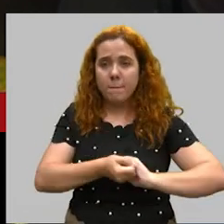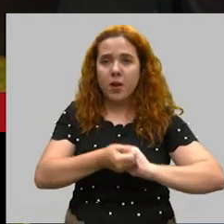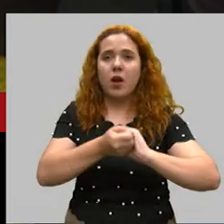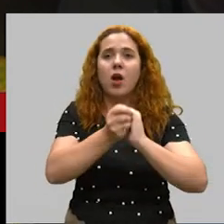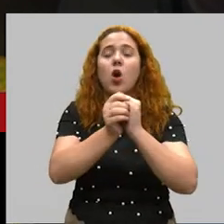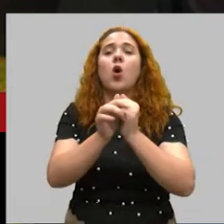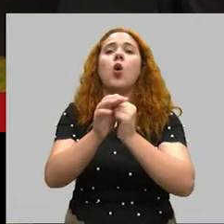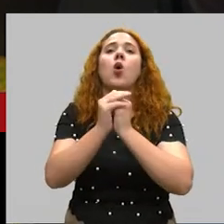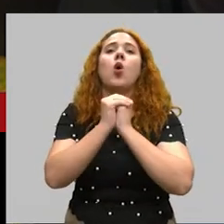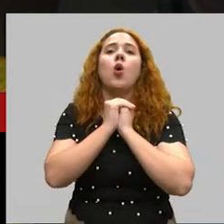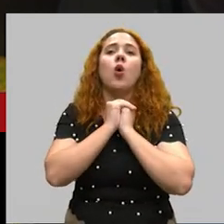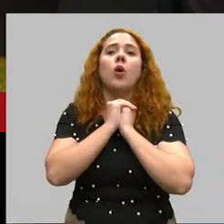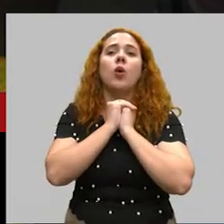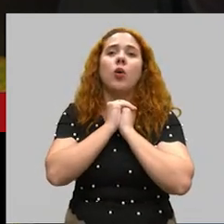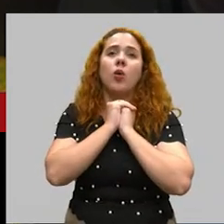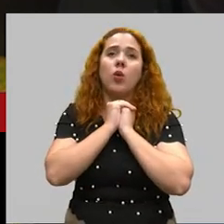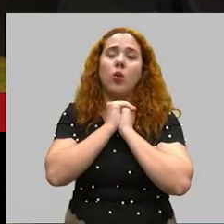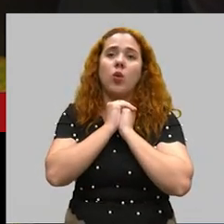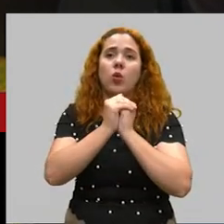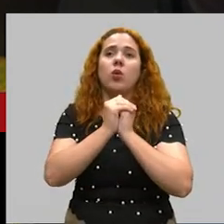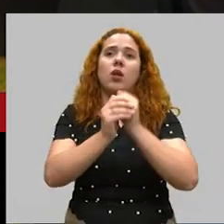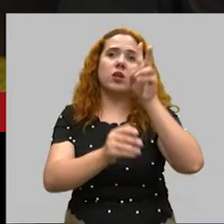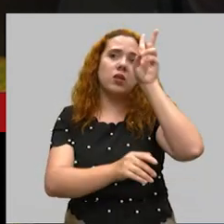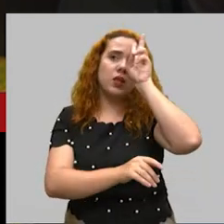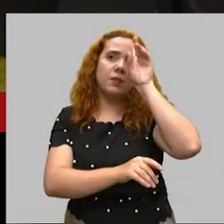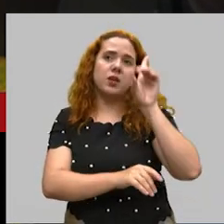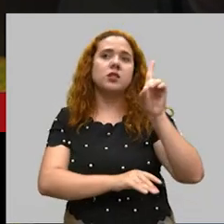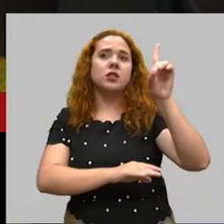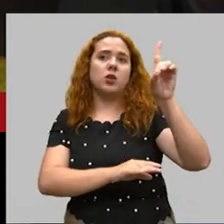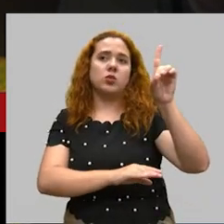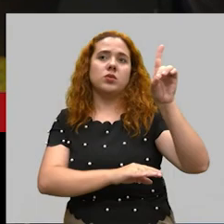a primeira Mística que é lembrar de